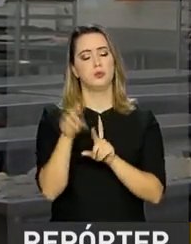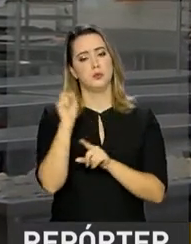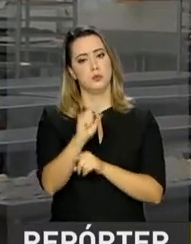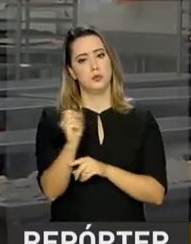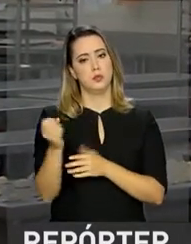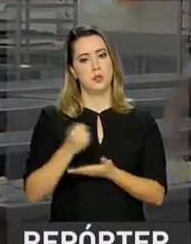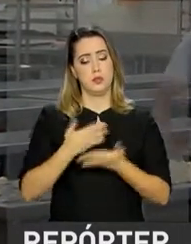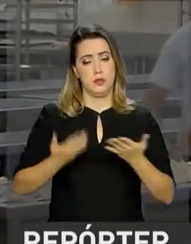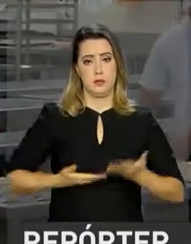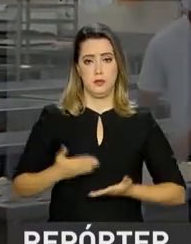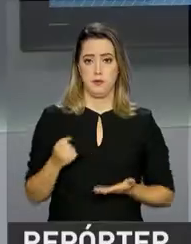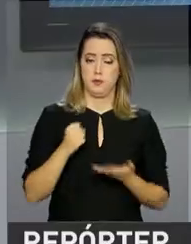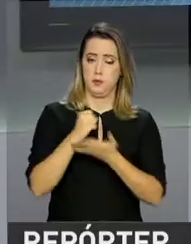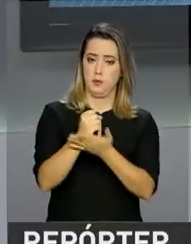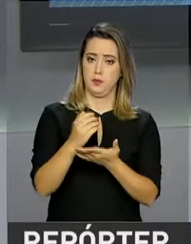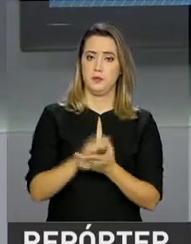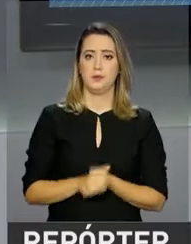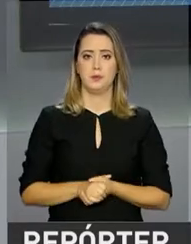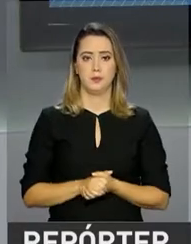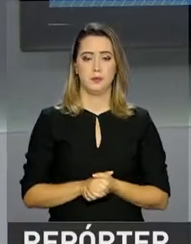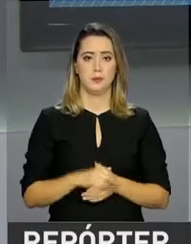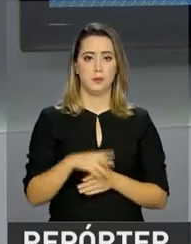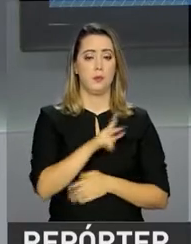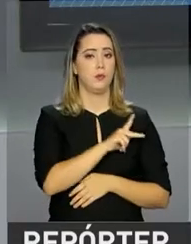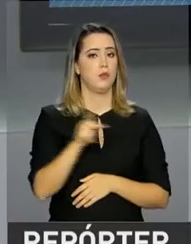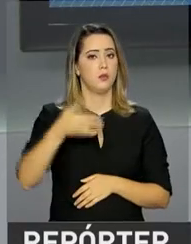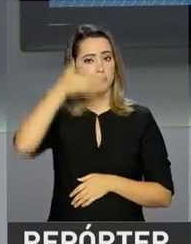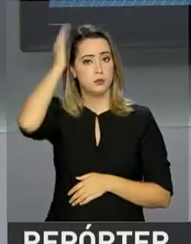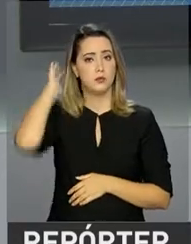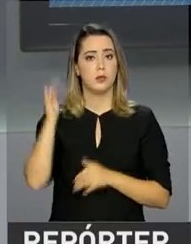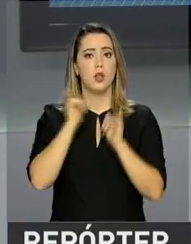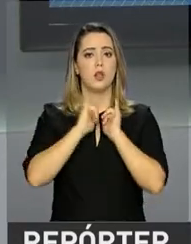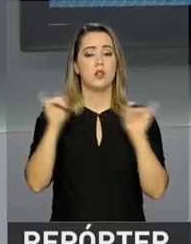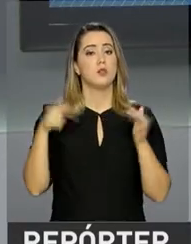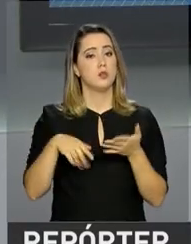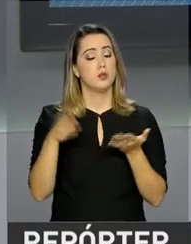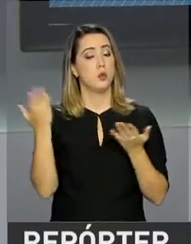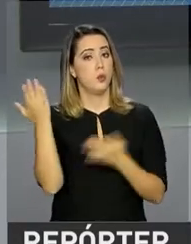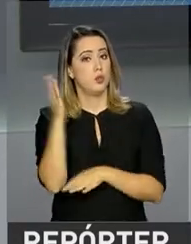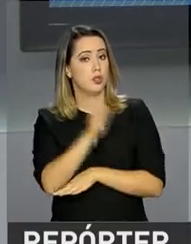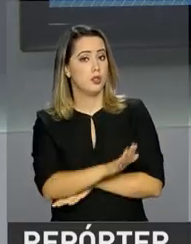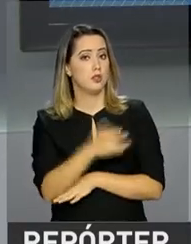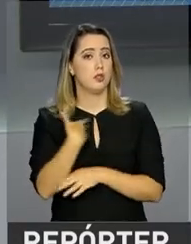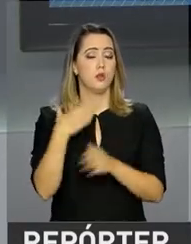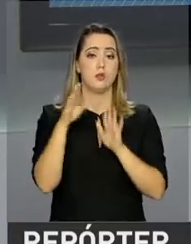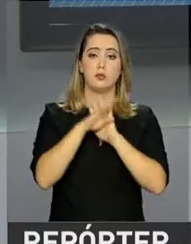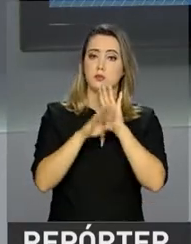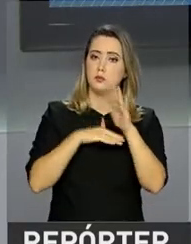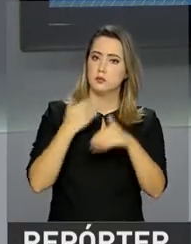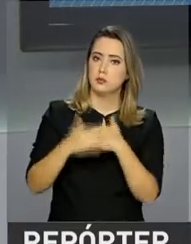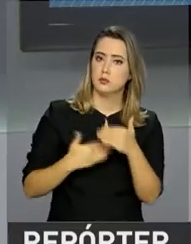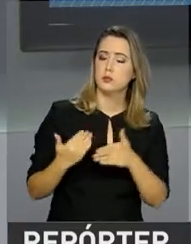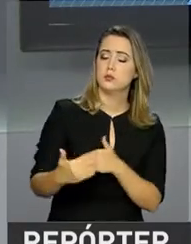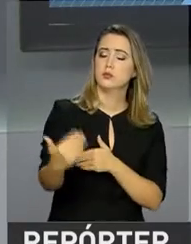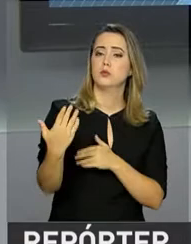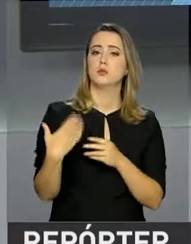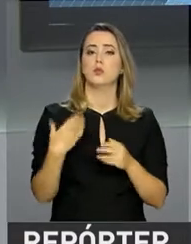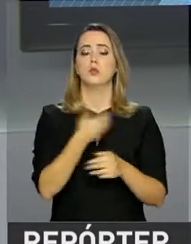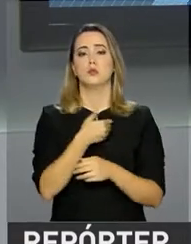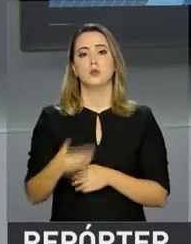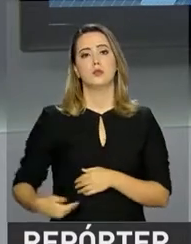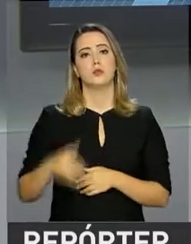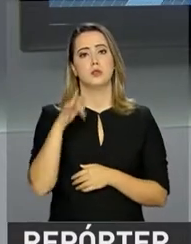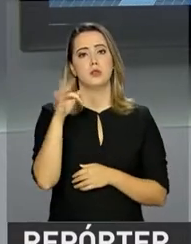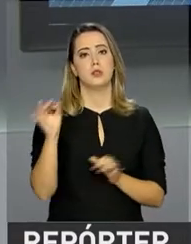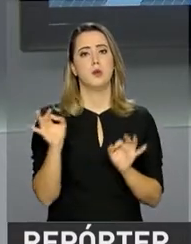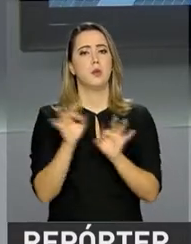para oferecer para os meus clientes. O presidente Michel Temer lançou nesta tarde o programa Avançar, uma iniciativa do governo federal